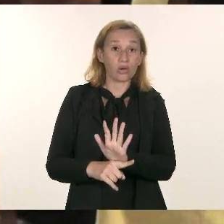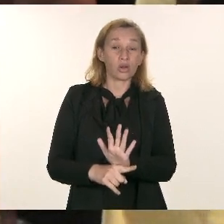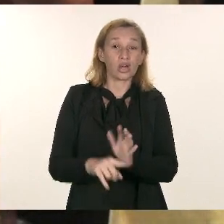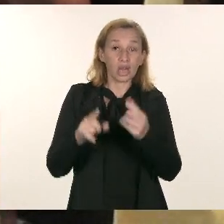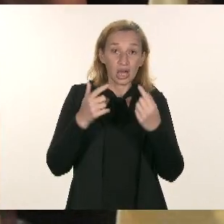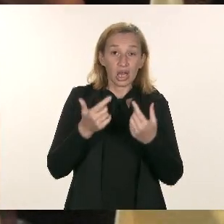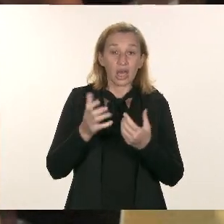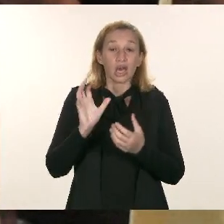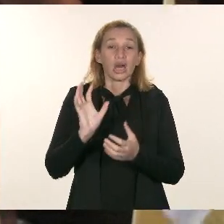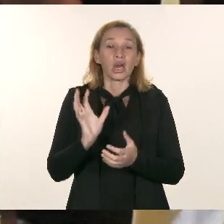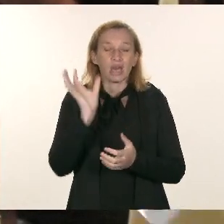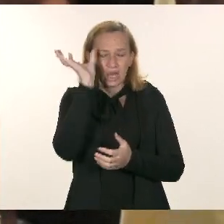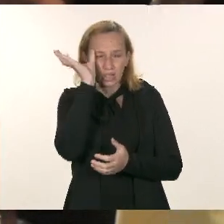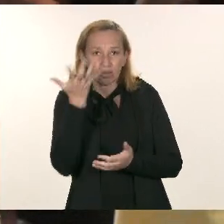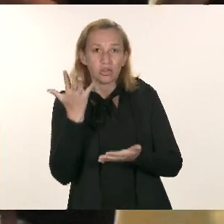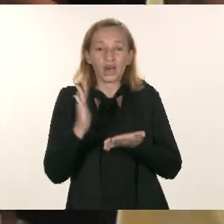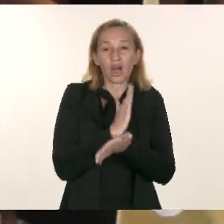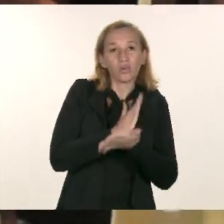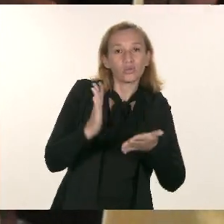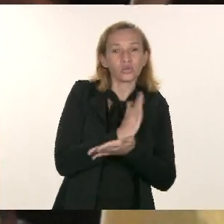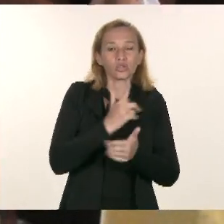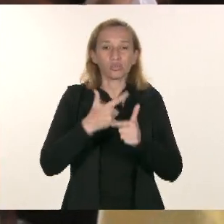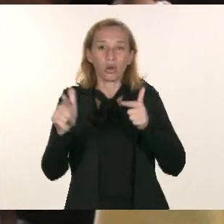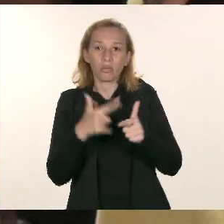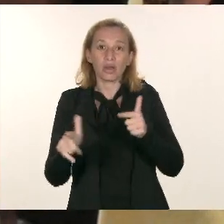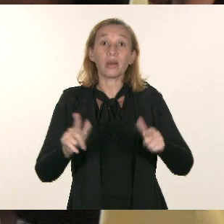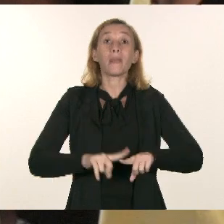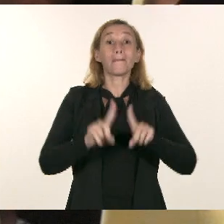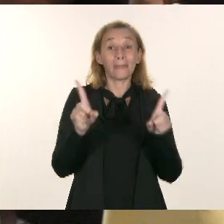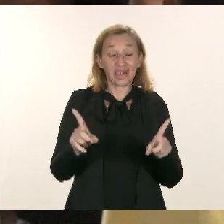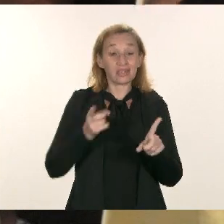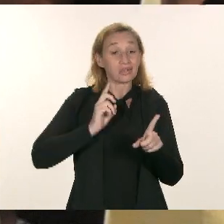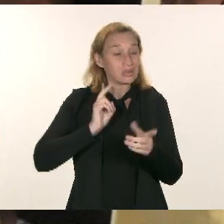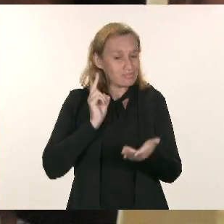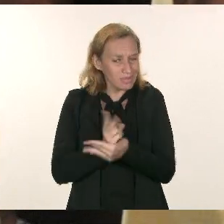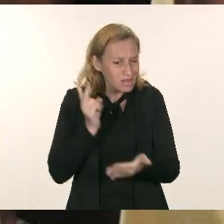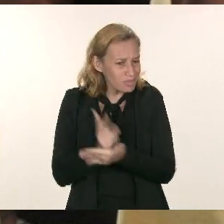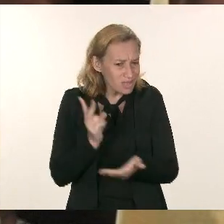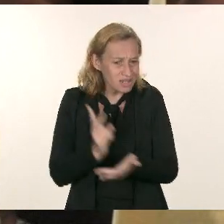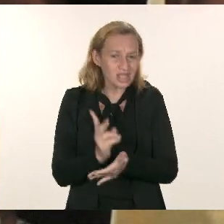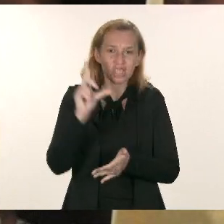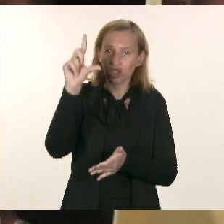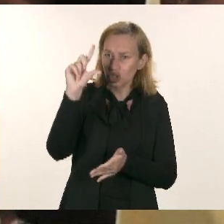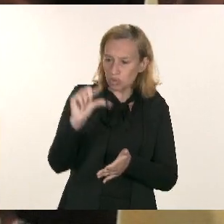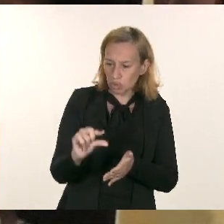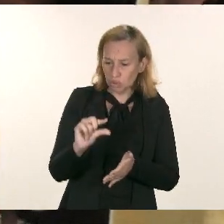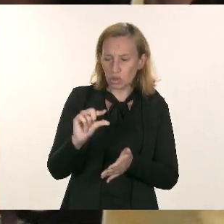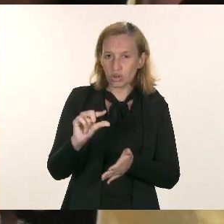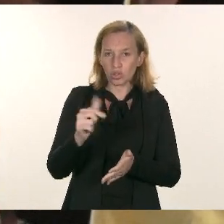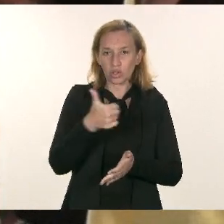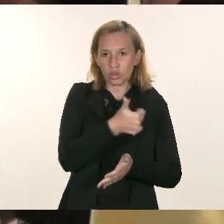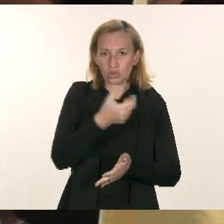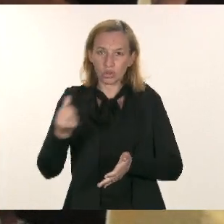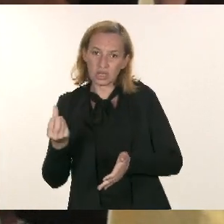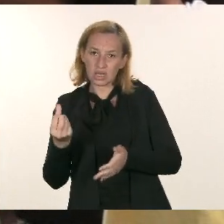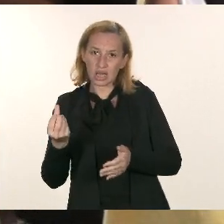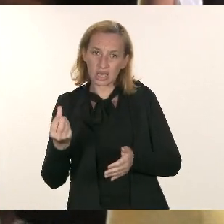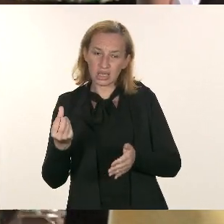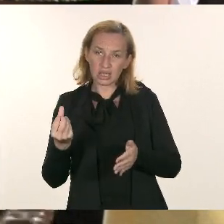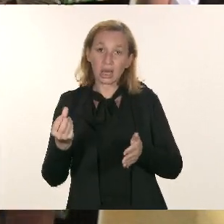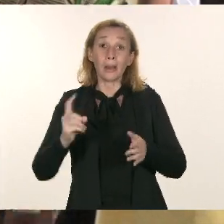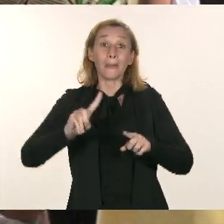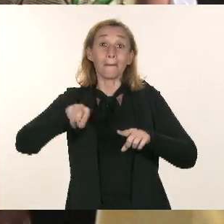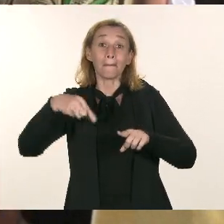ainda assim, os indicadores que, de modo geral, em média, reduziram de 2006 para cá, mas houve um